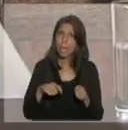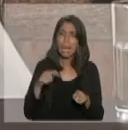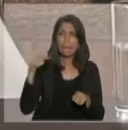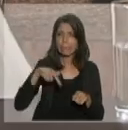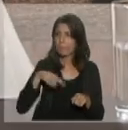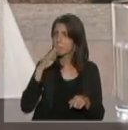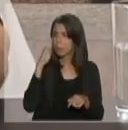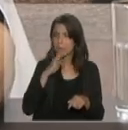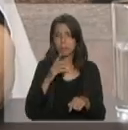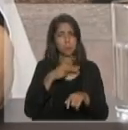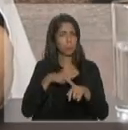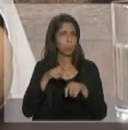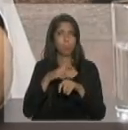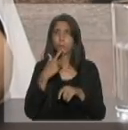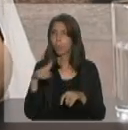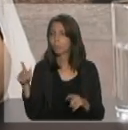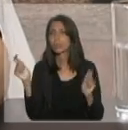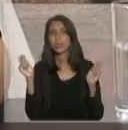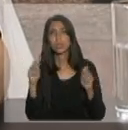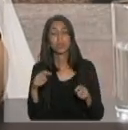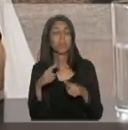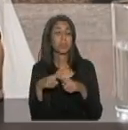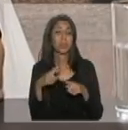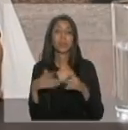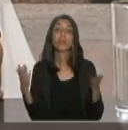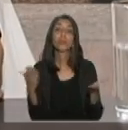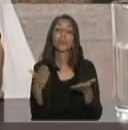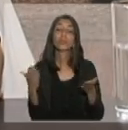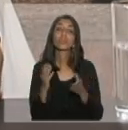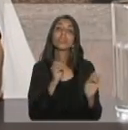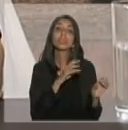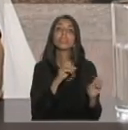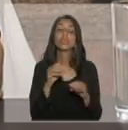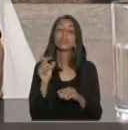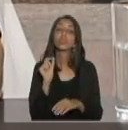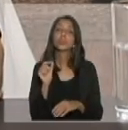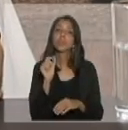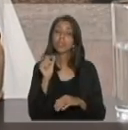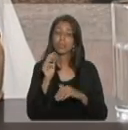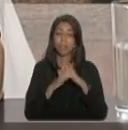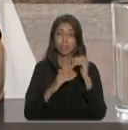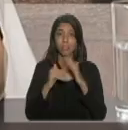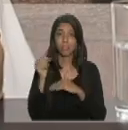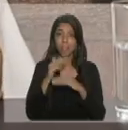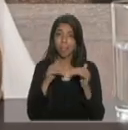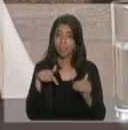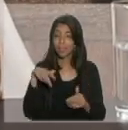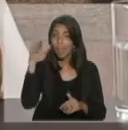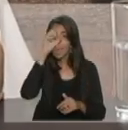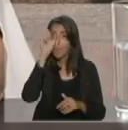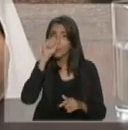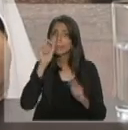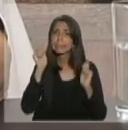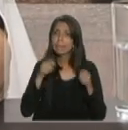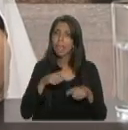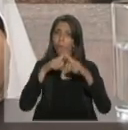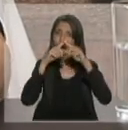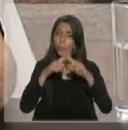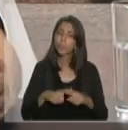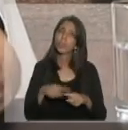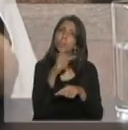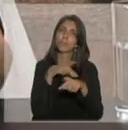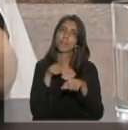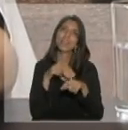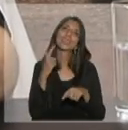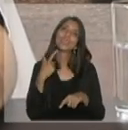aqui, tem fora do Brasil, porque hoje se ensina, a técnica que eles adquirem aqui permite eles competirem lá fora,